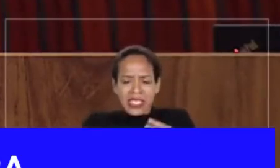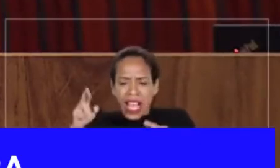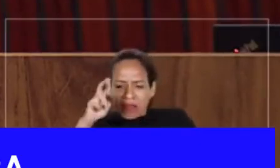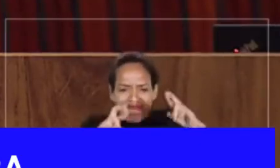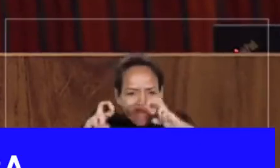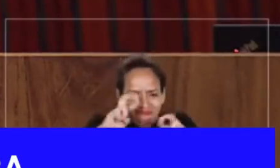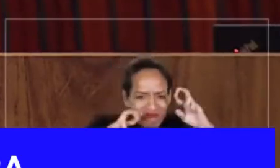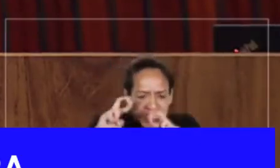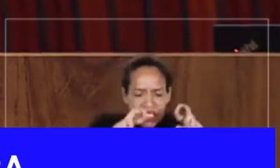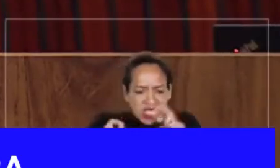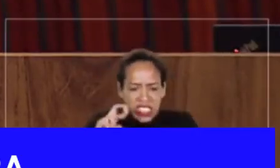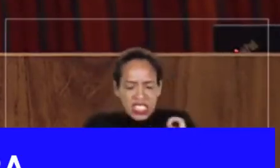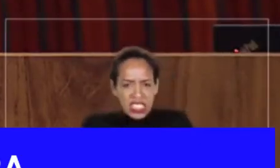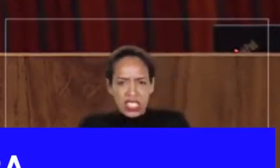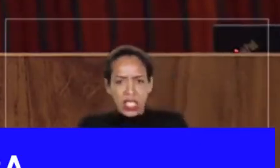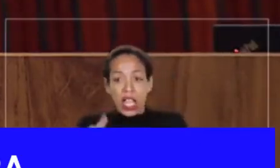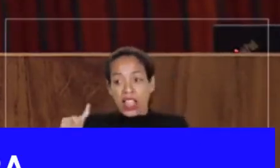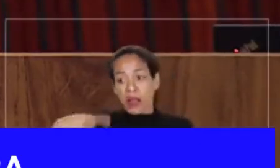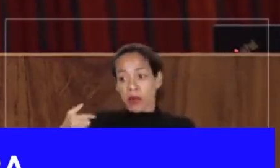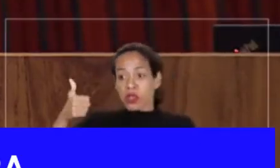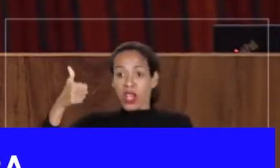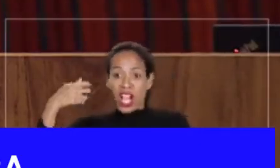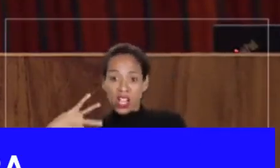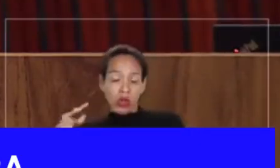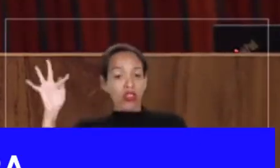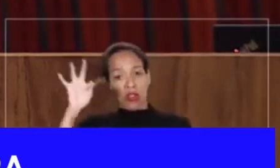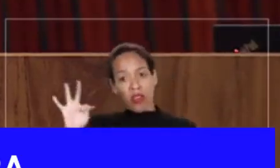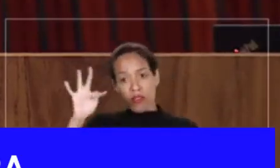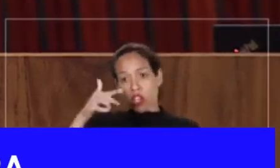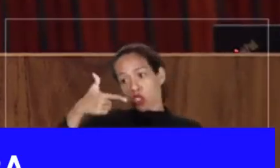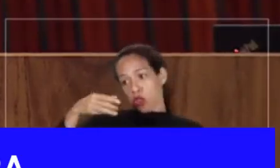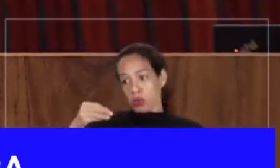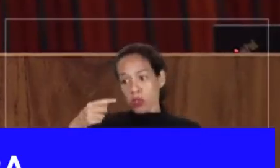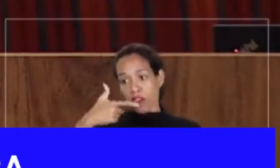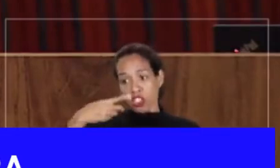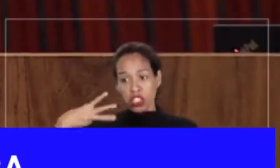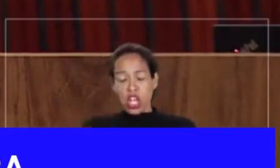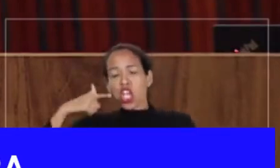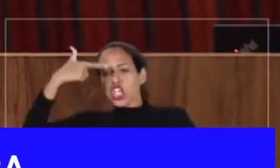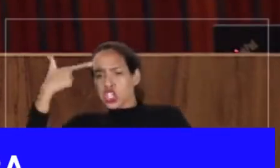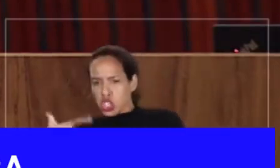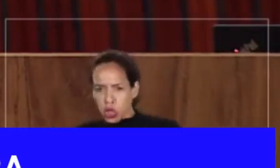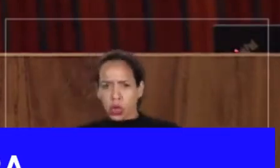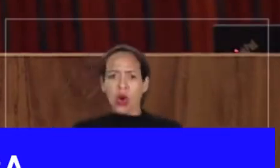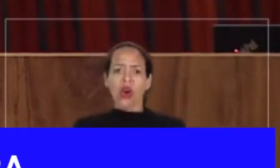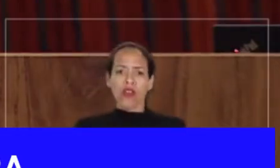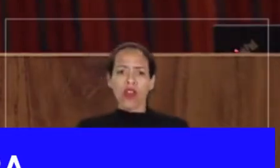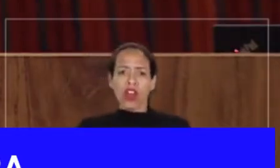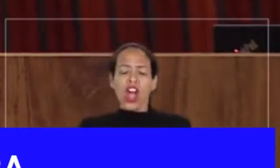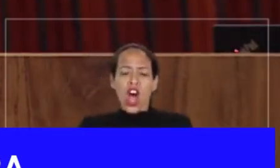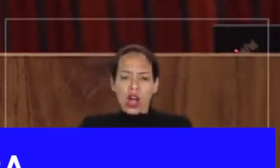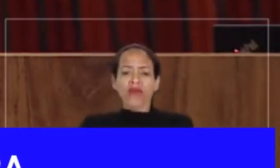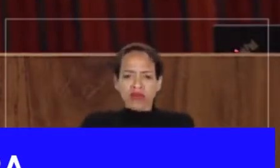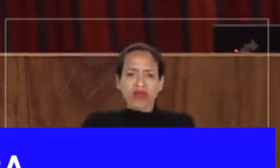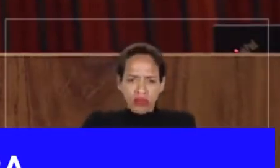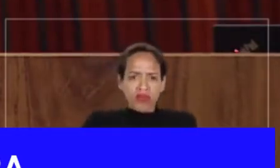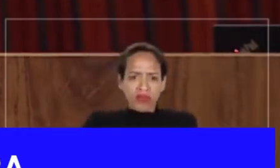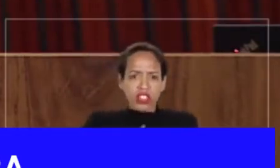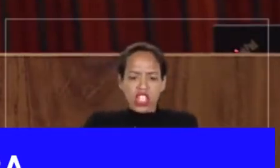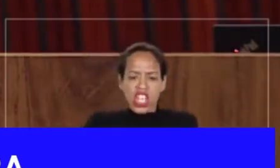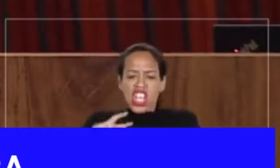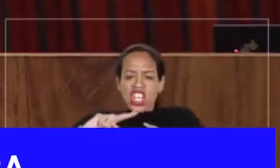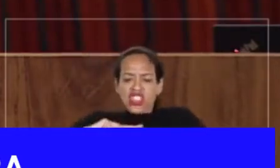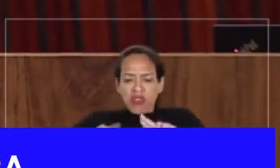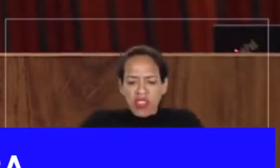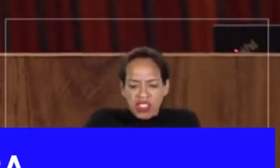mérito. Depois de 14/2/2023, o Tribunal, mais uma vez por unanimidade, confirmou que os limites da controvérsia que